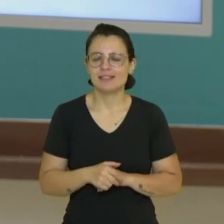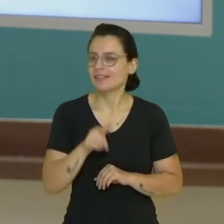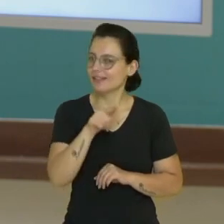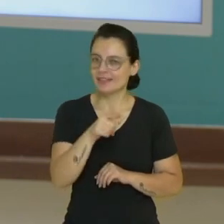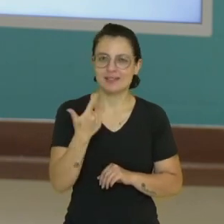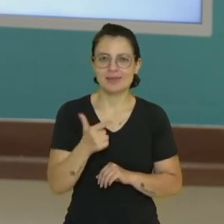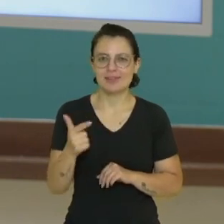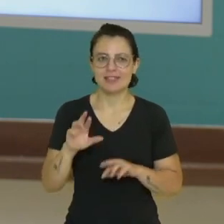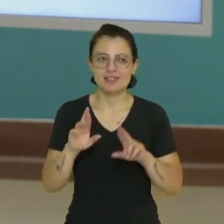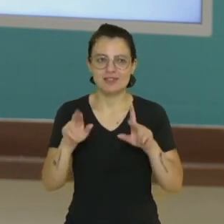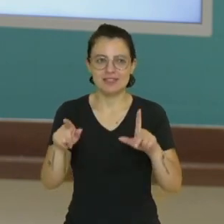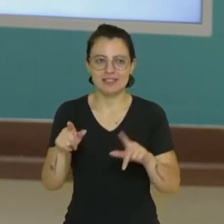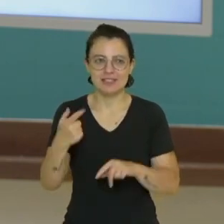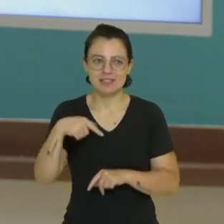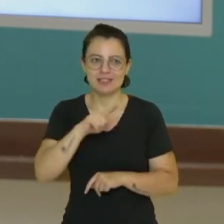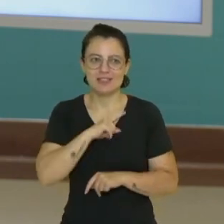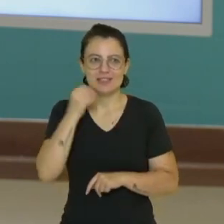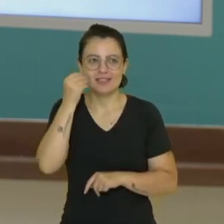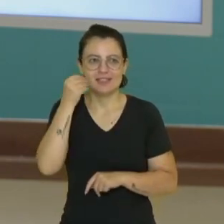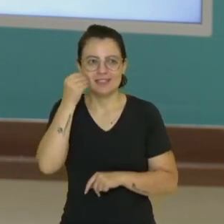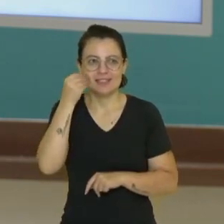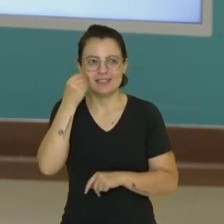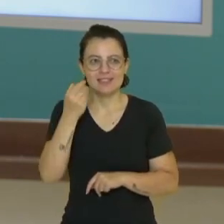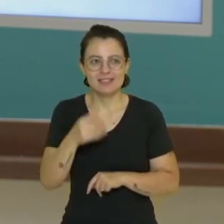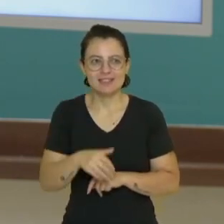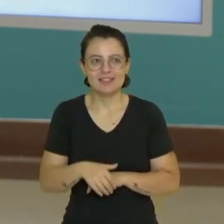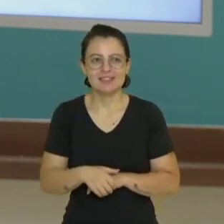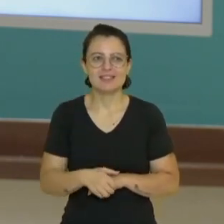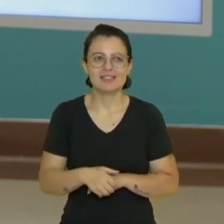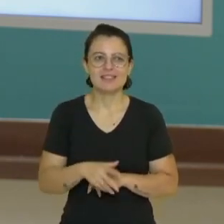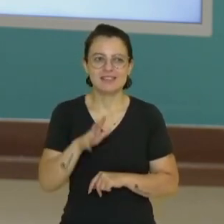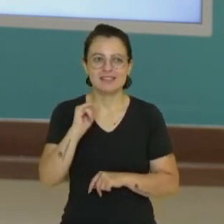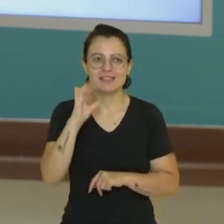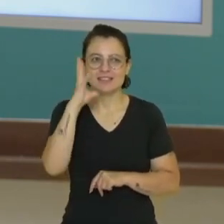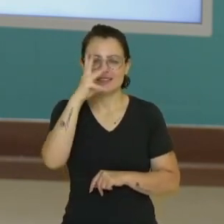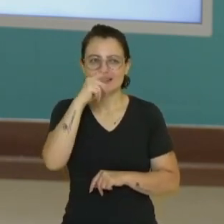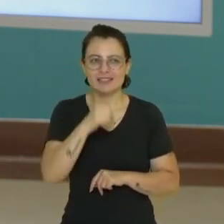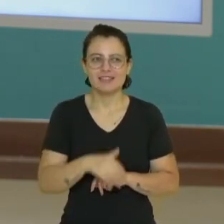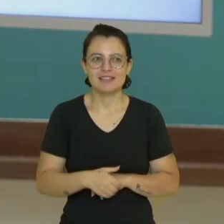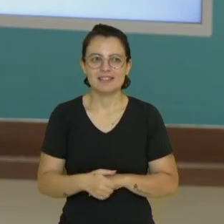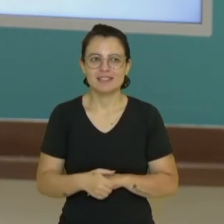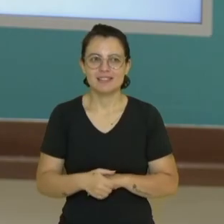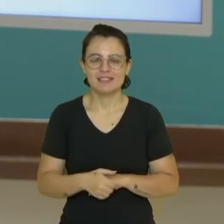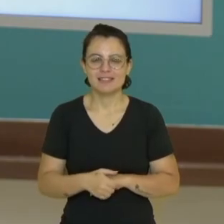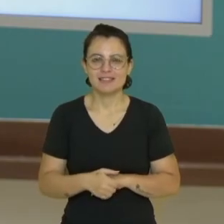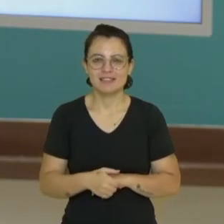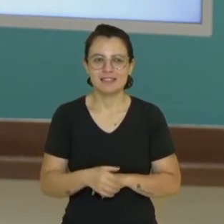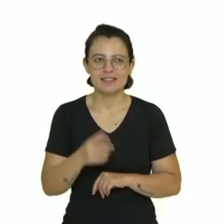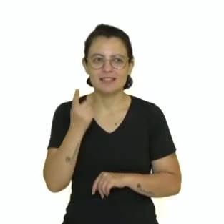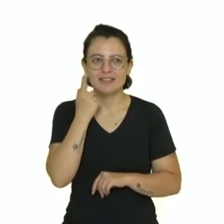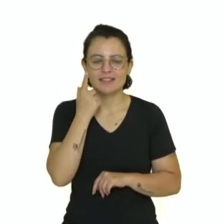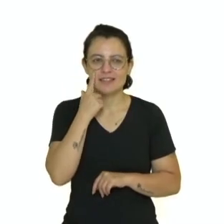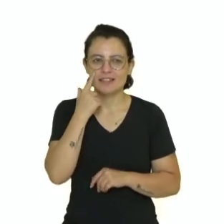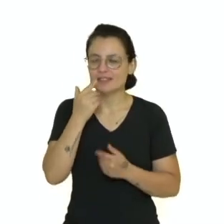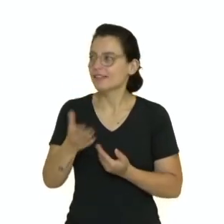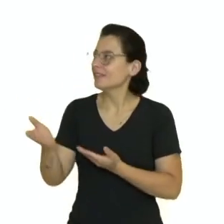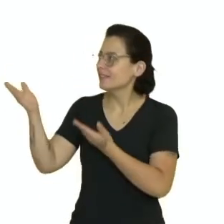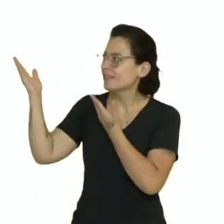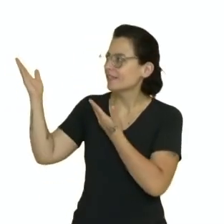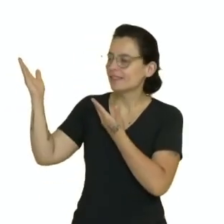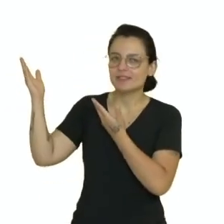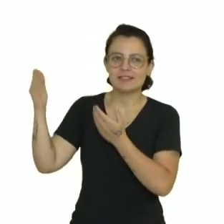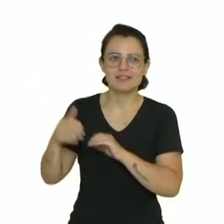diferente nesse nosso experimento. Claro que demora alguns minutinhos. Vamos dar uma olhada novamente na tela para ter